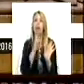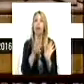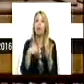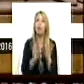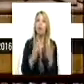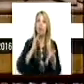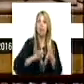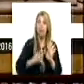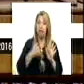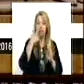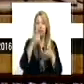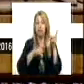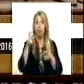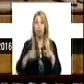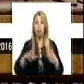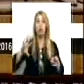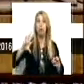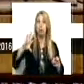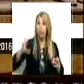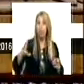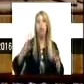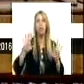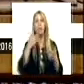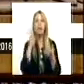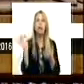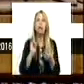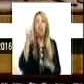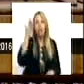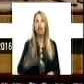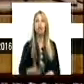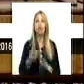necessidades do país e dos portugueses, procura repor alguma justiça